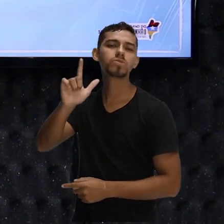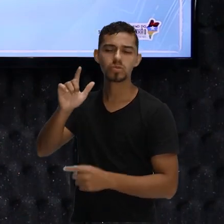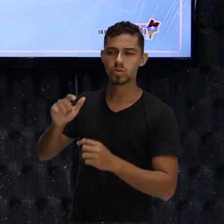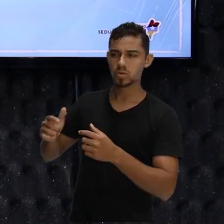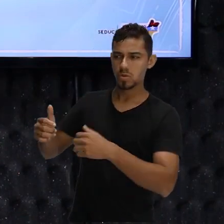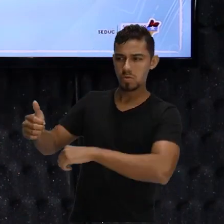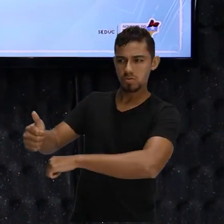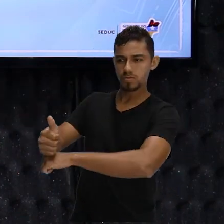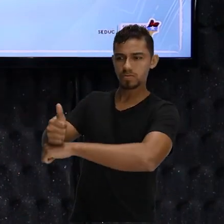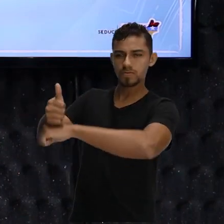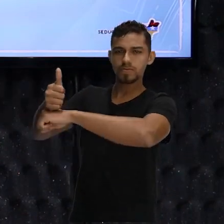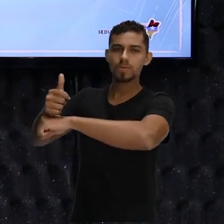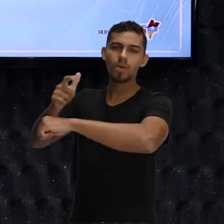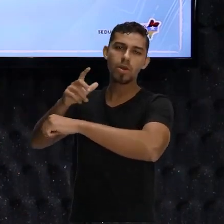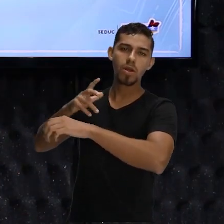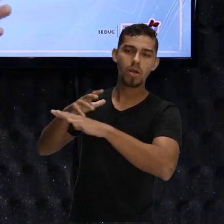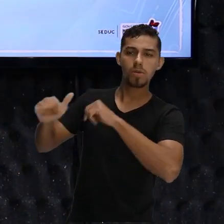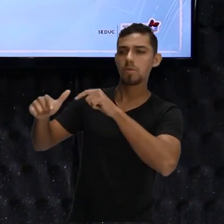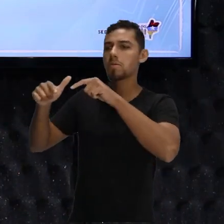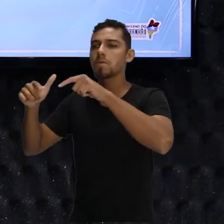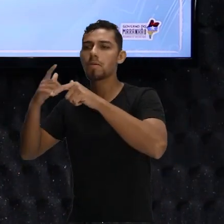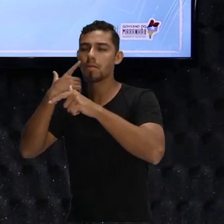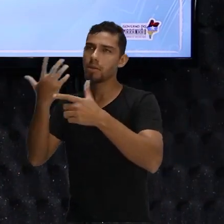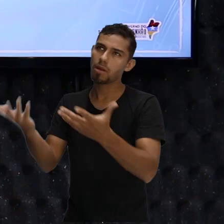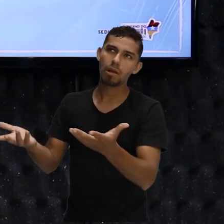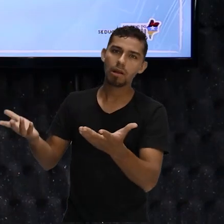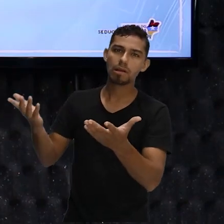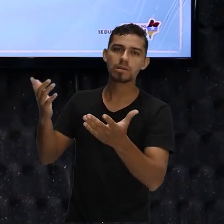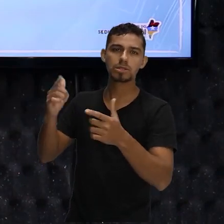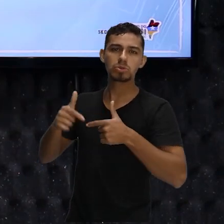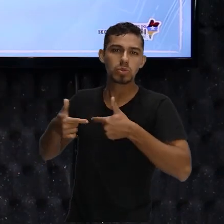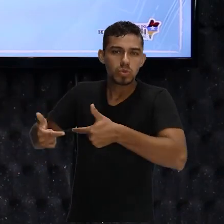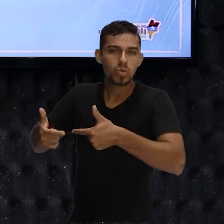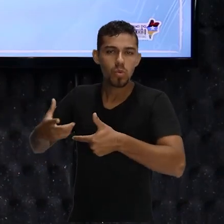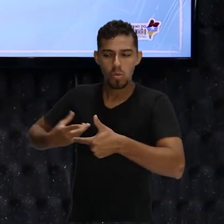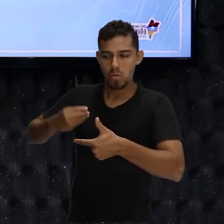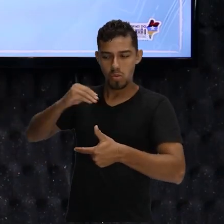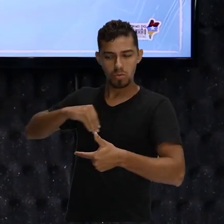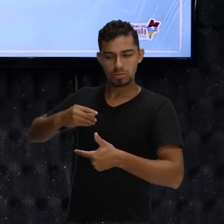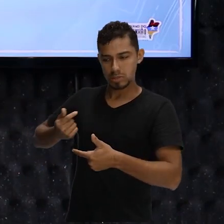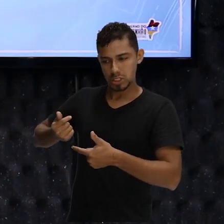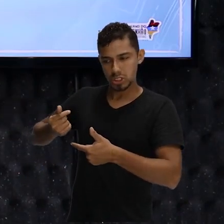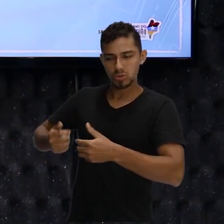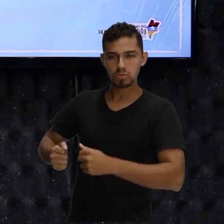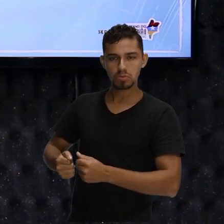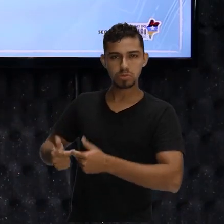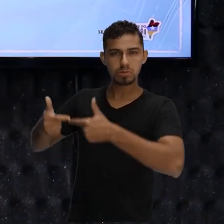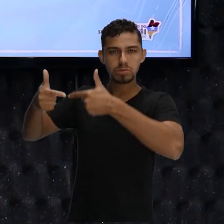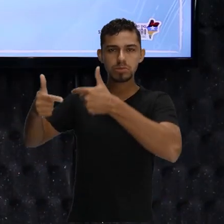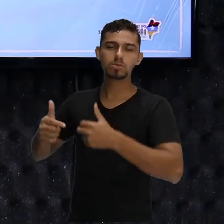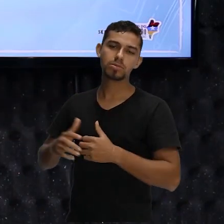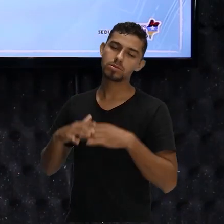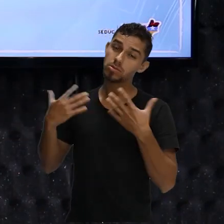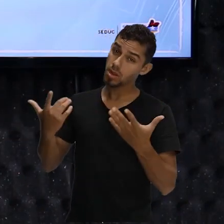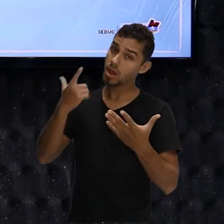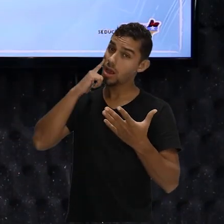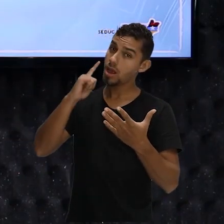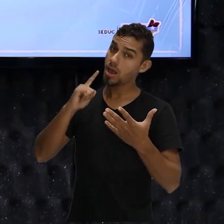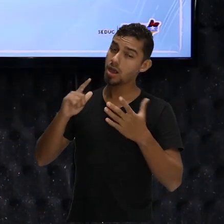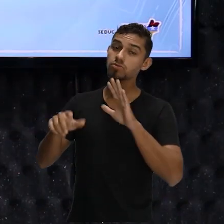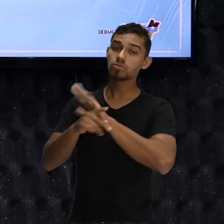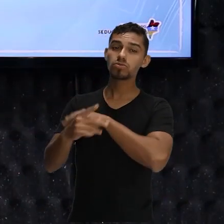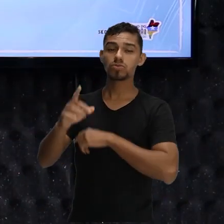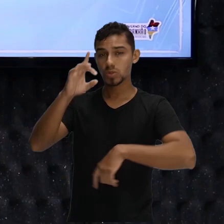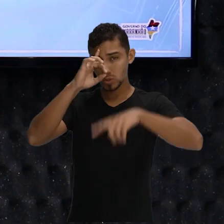status social depois que ganhou na Mega Sena, etc. Então, status social é uma palavra muito comum no nosso